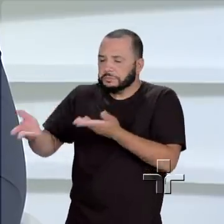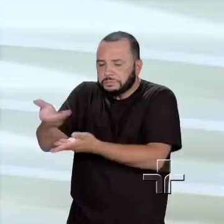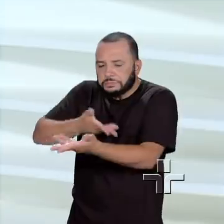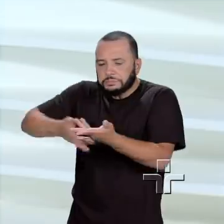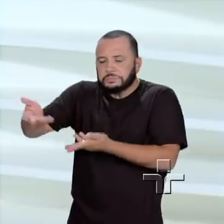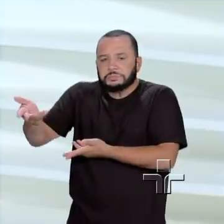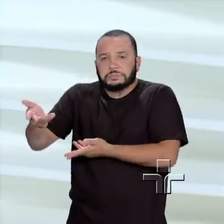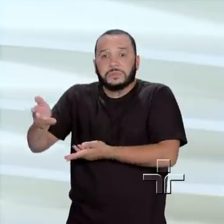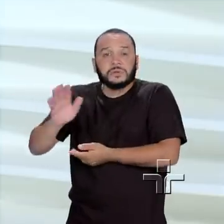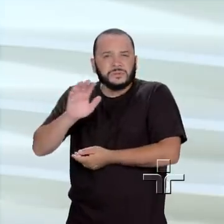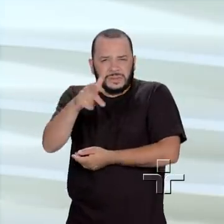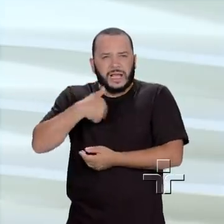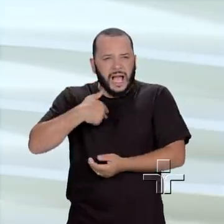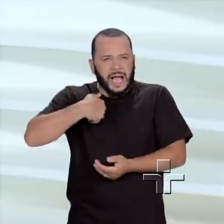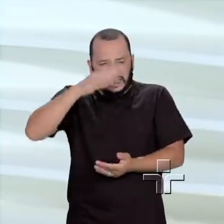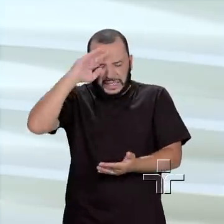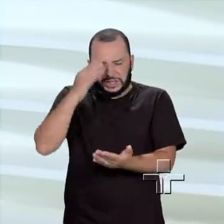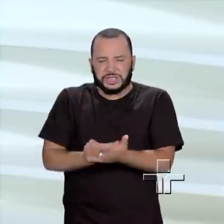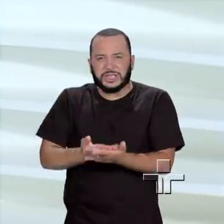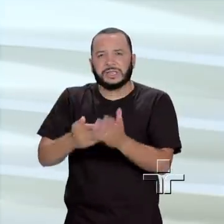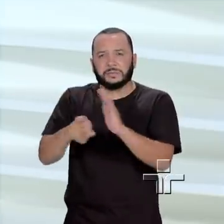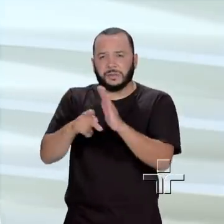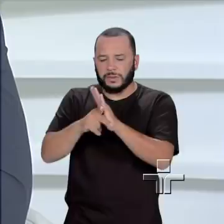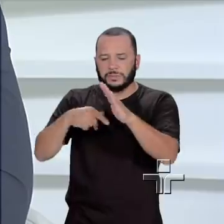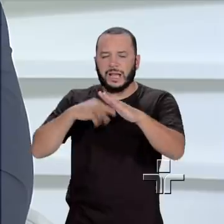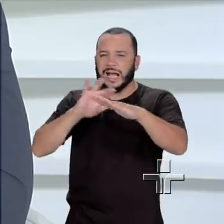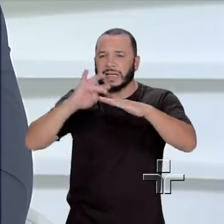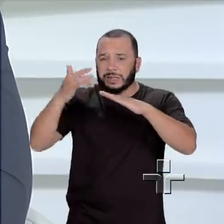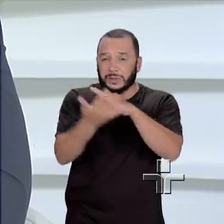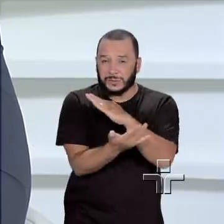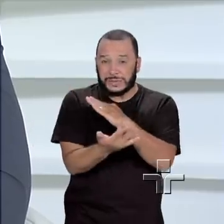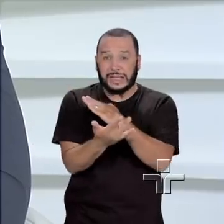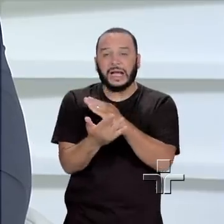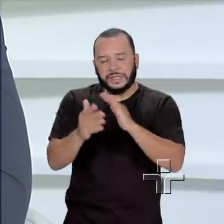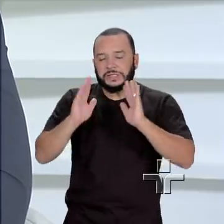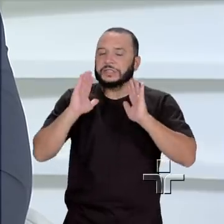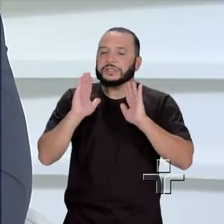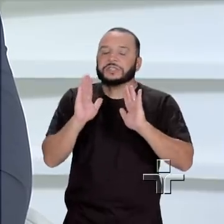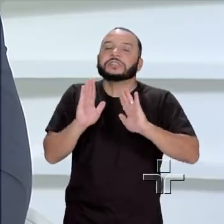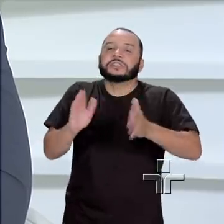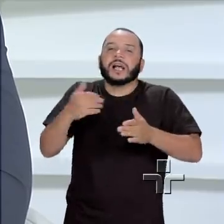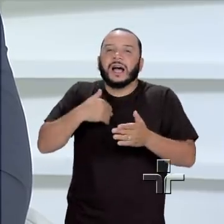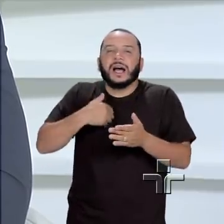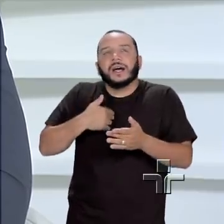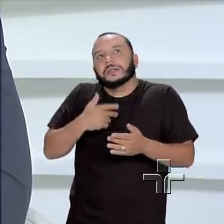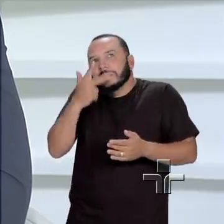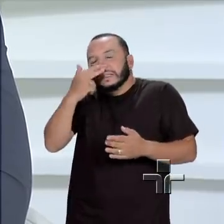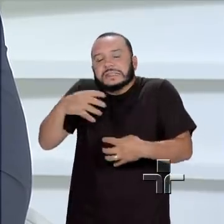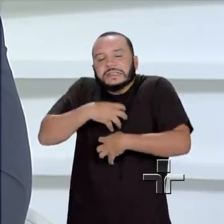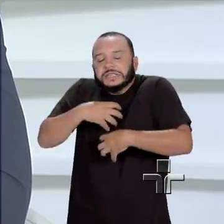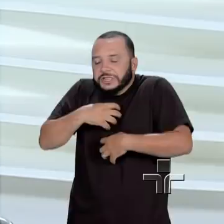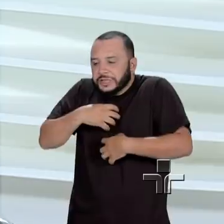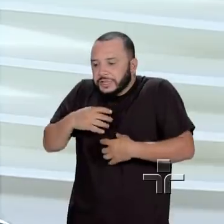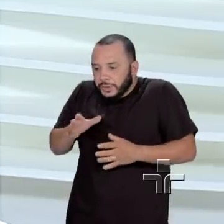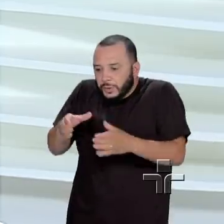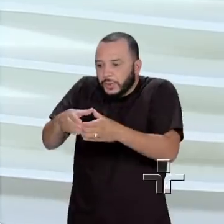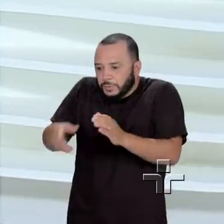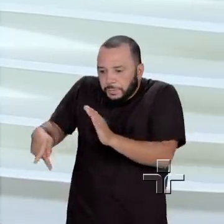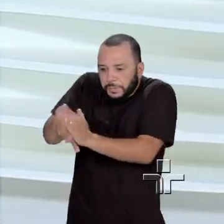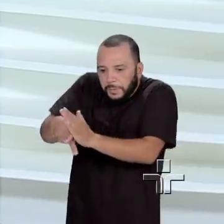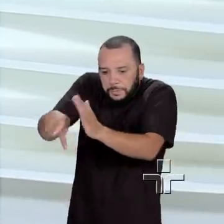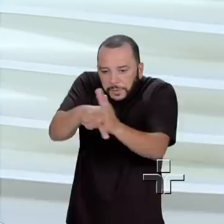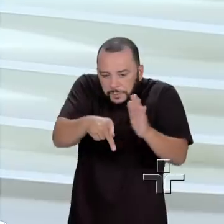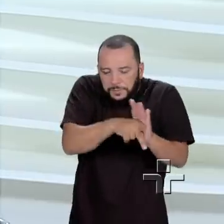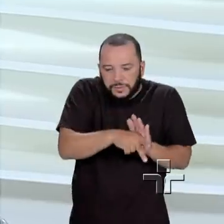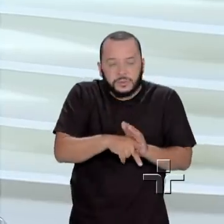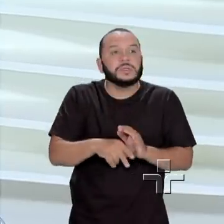o processo de pertencimento ou criaram uma ilusão desse senso de pertencimento nos seus usuários? Eu acho que aumentaram o